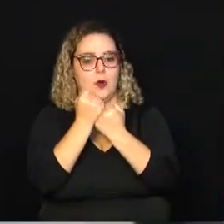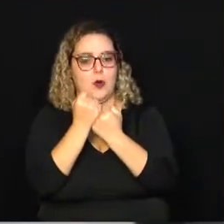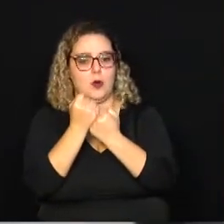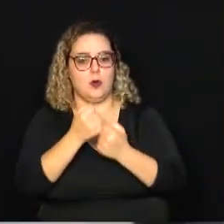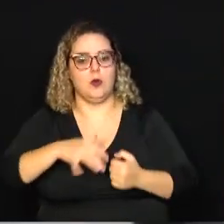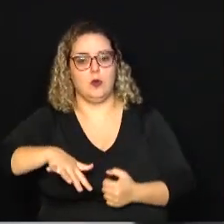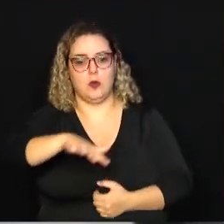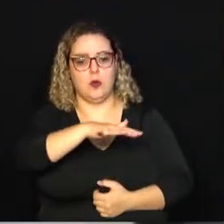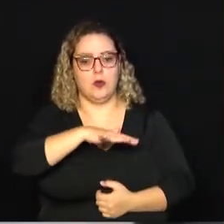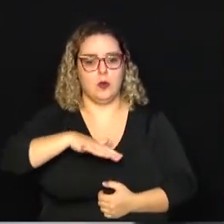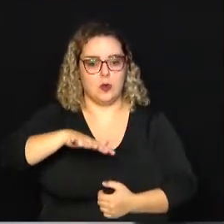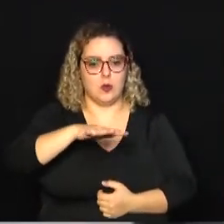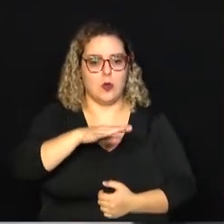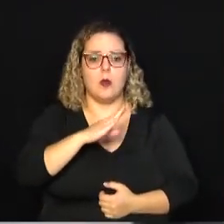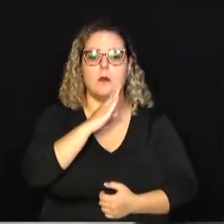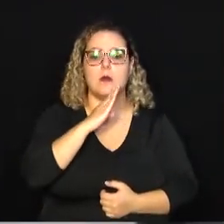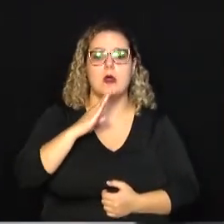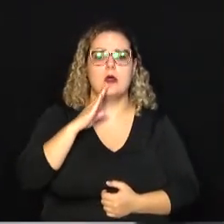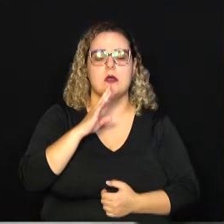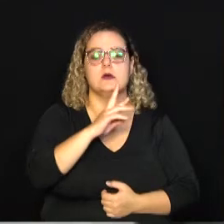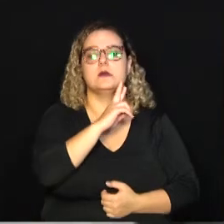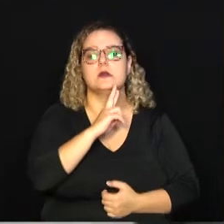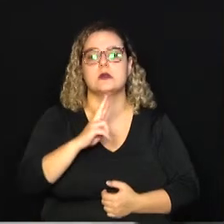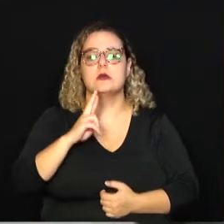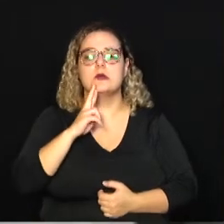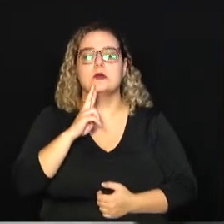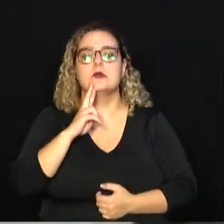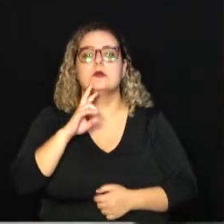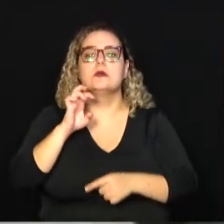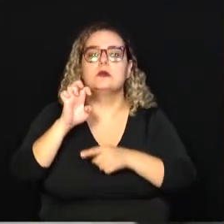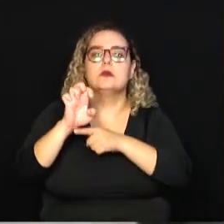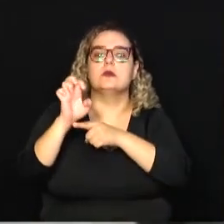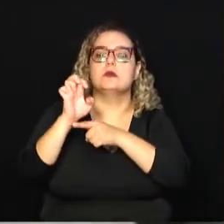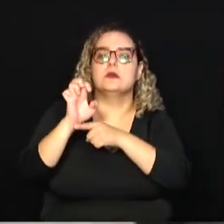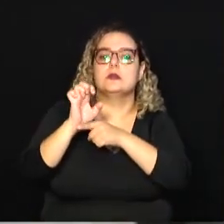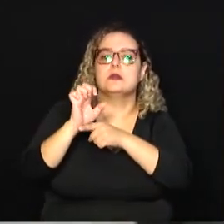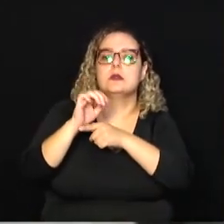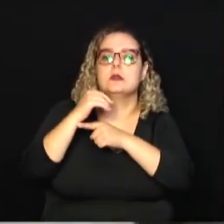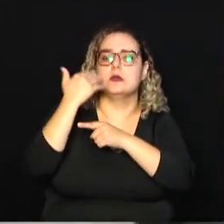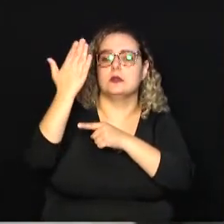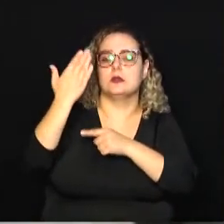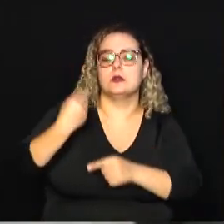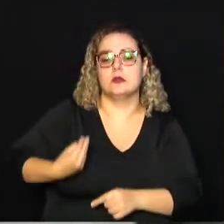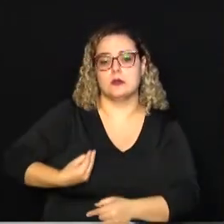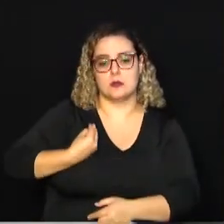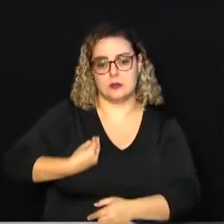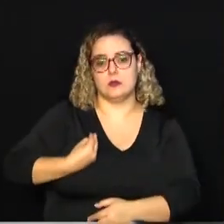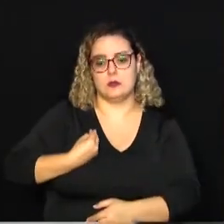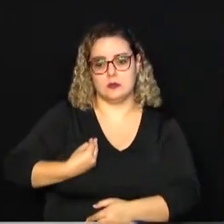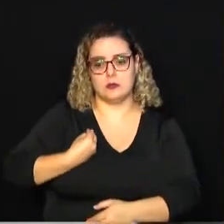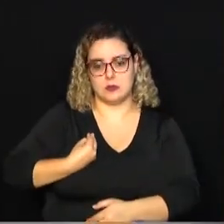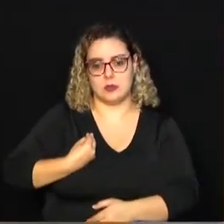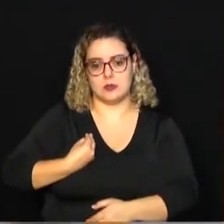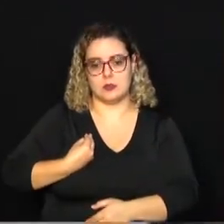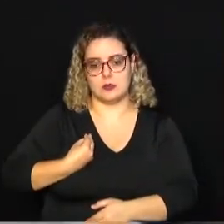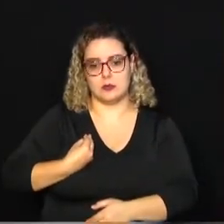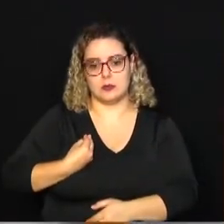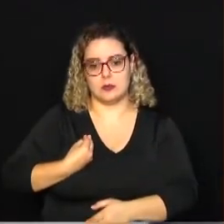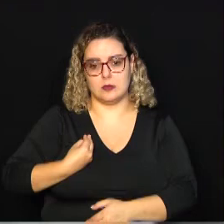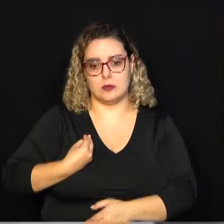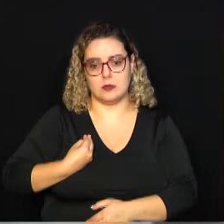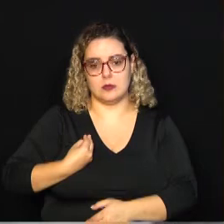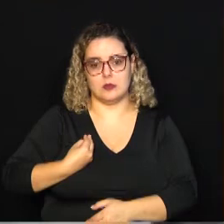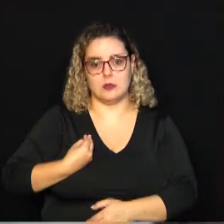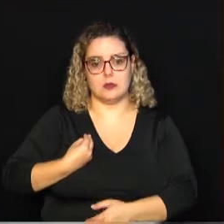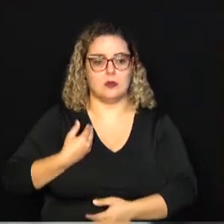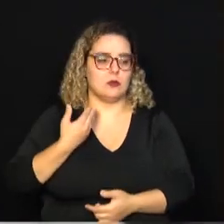setor de bares, restaurantes do Estado que estão vivenciando uma situação de muito desemprego,